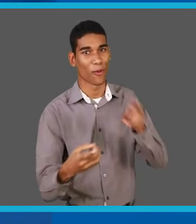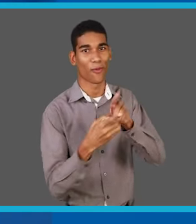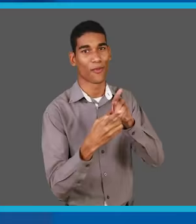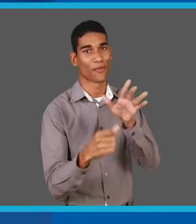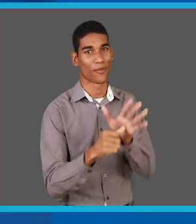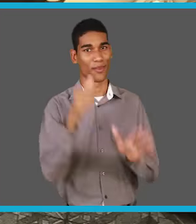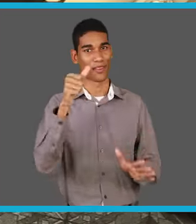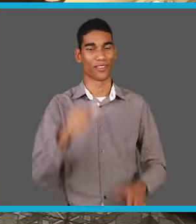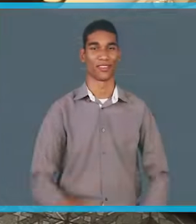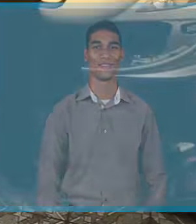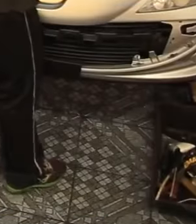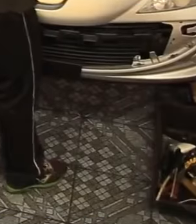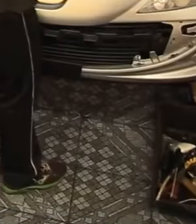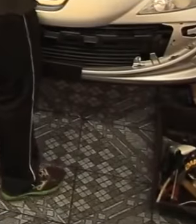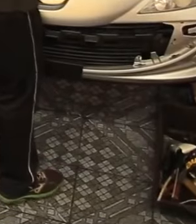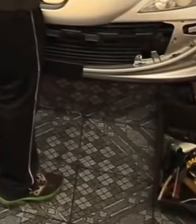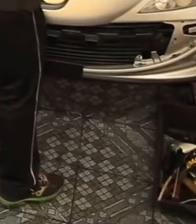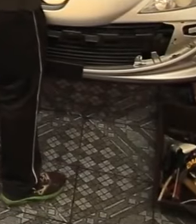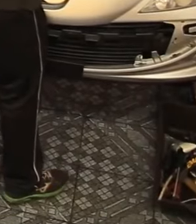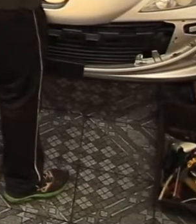com o cliente.